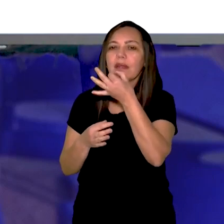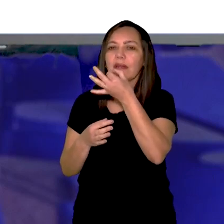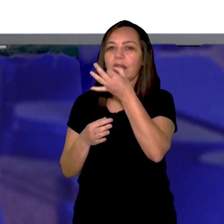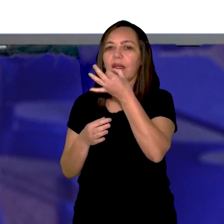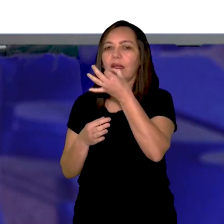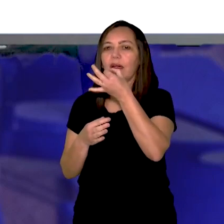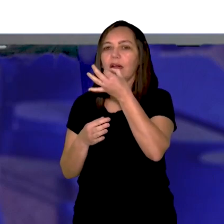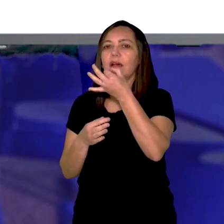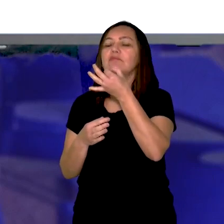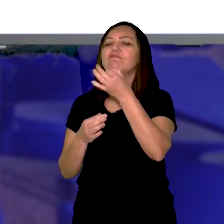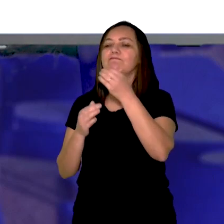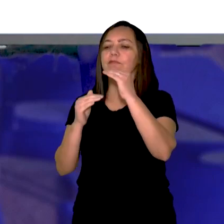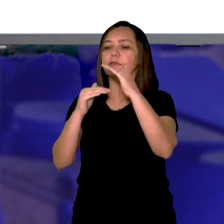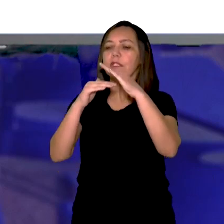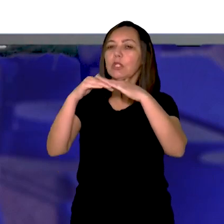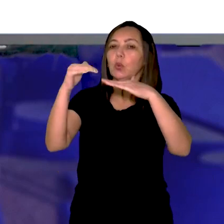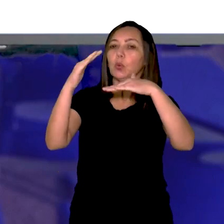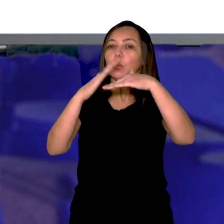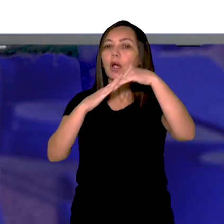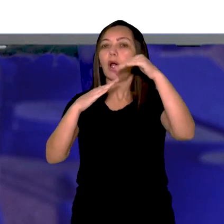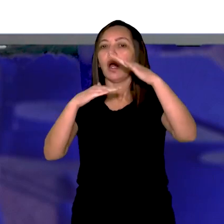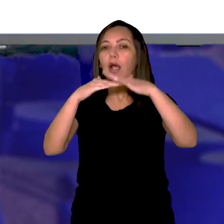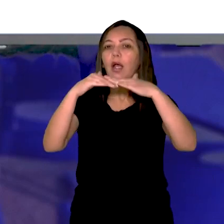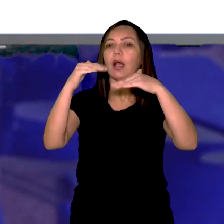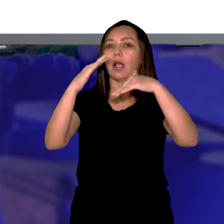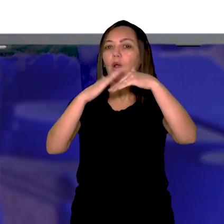opinião, de uma construção,